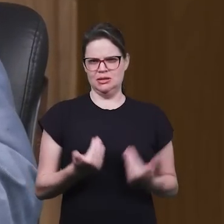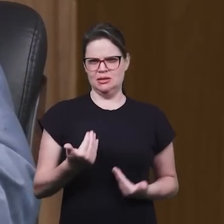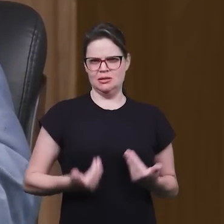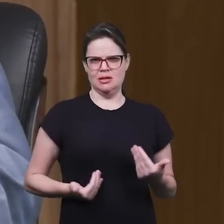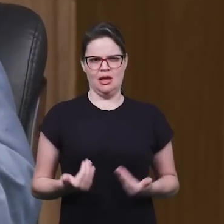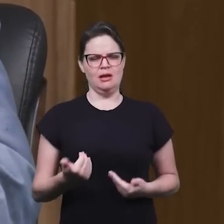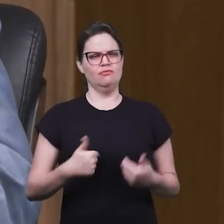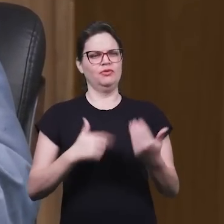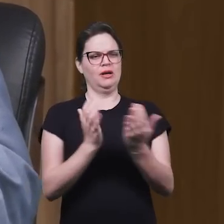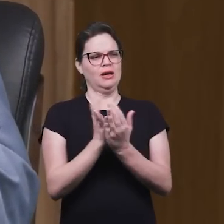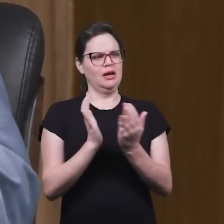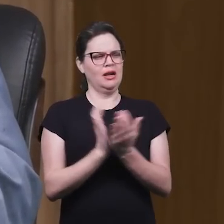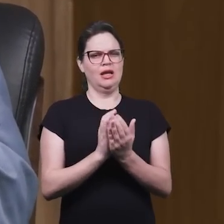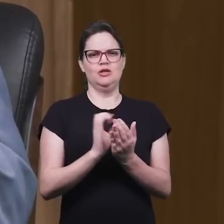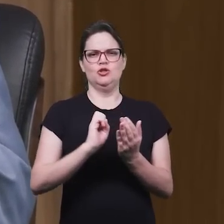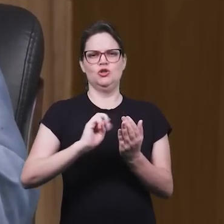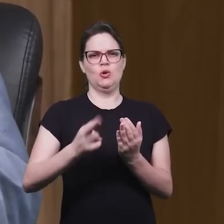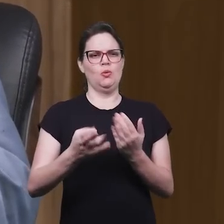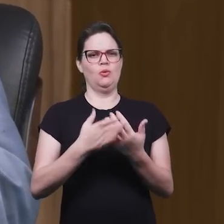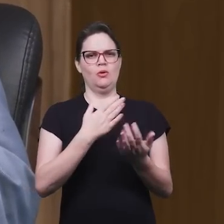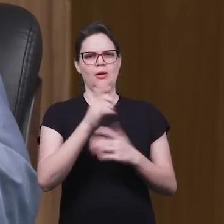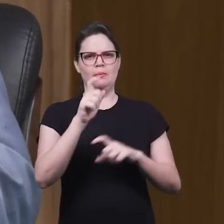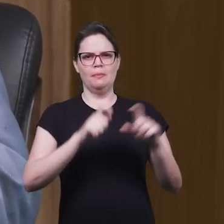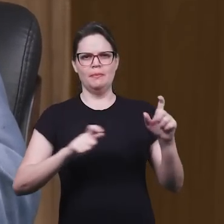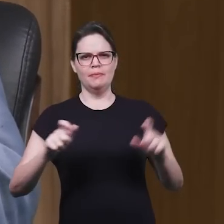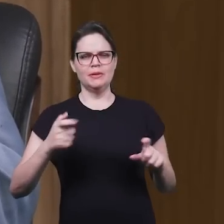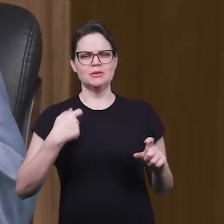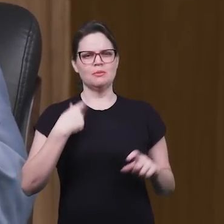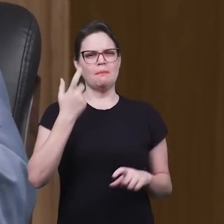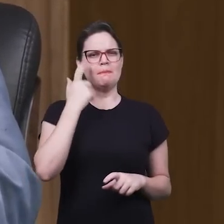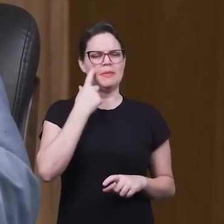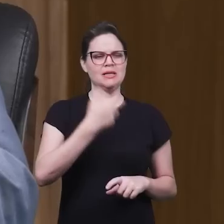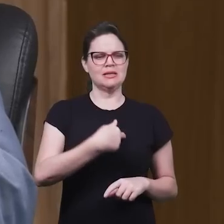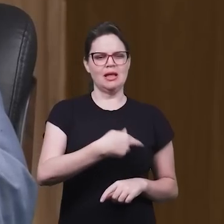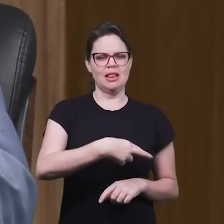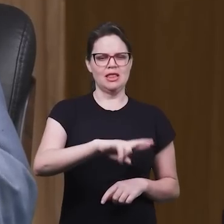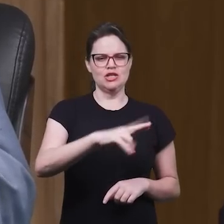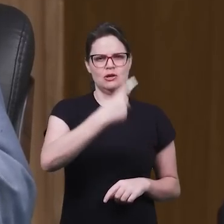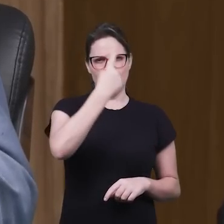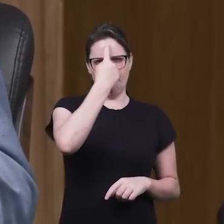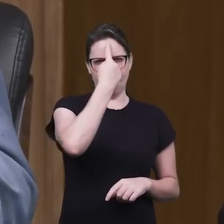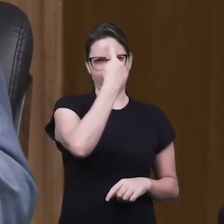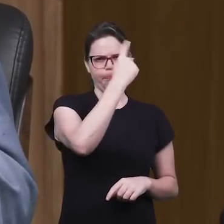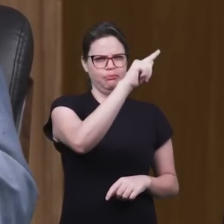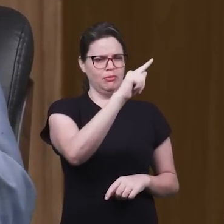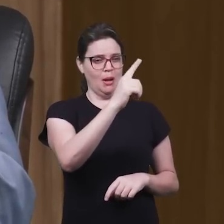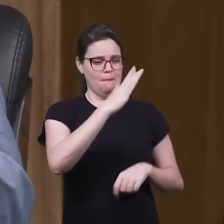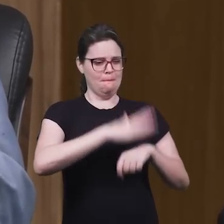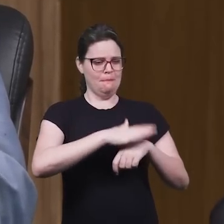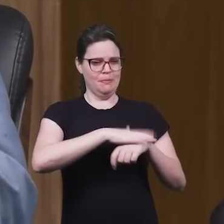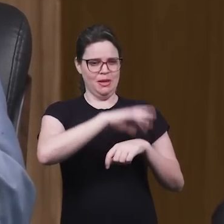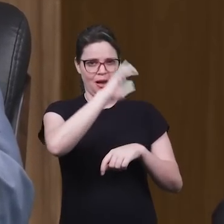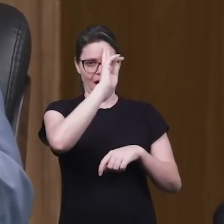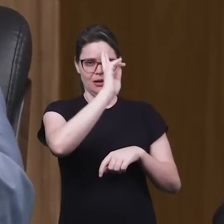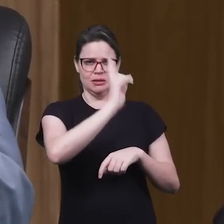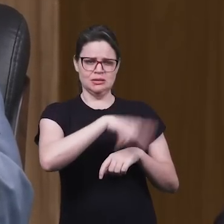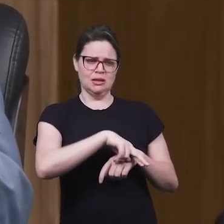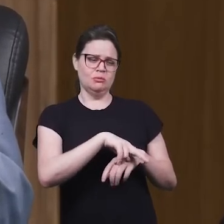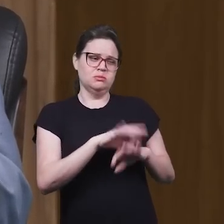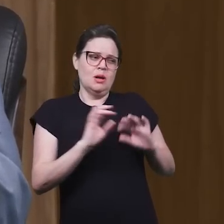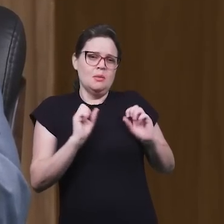do pensamento humano, da razão humana, da razão religiosa, isso pode até ser uma coisa até muito